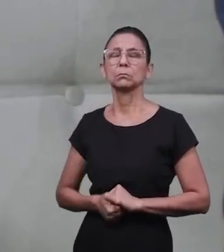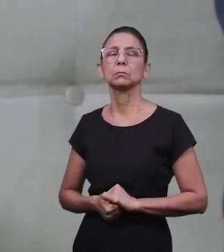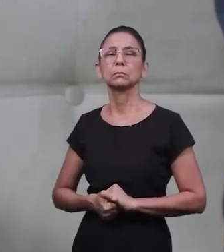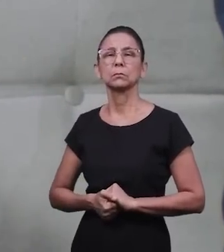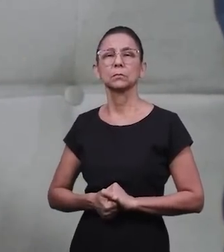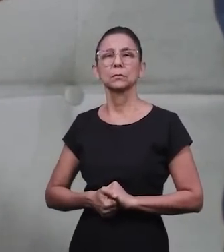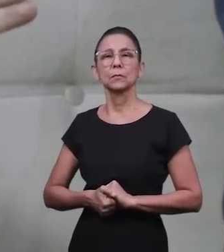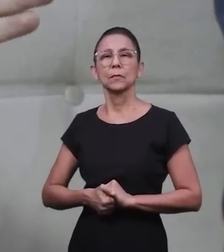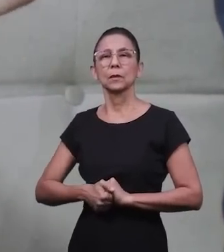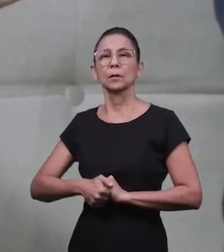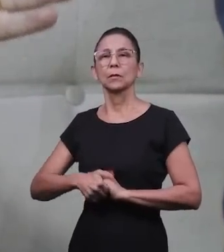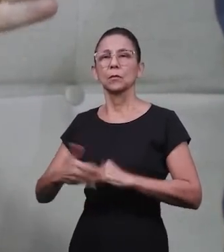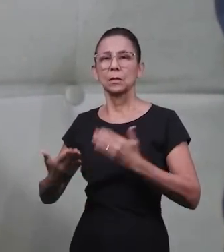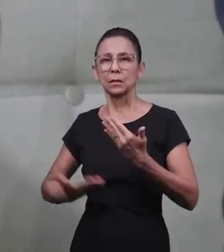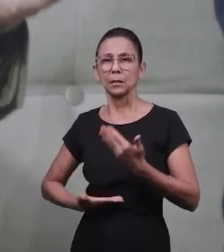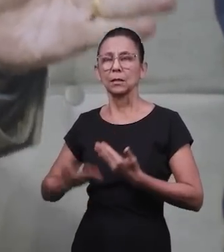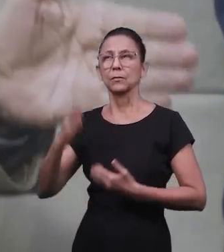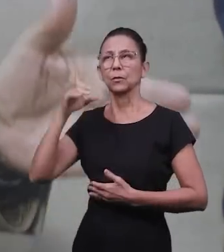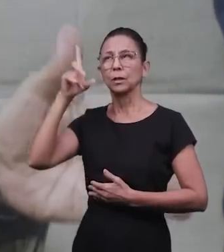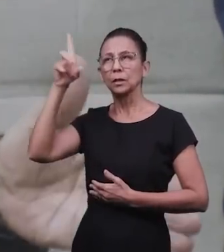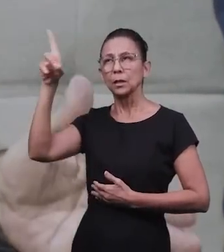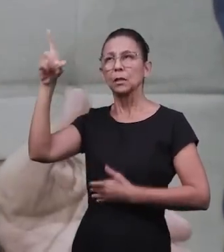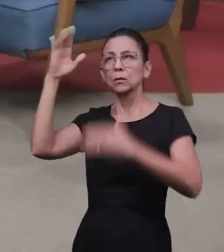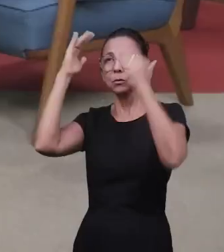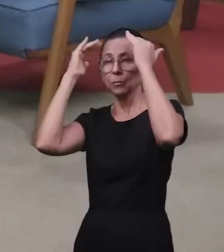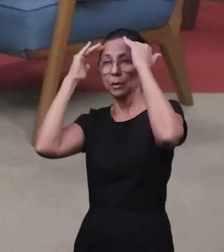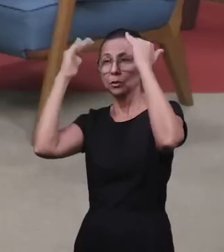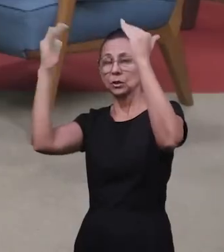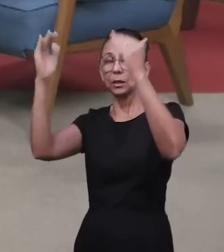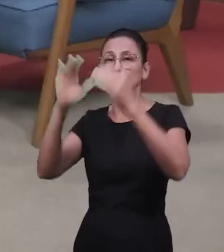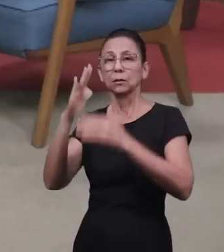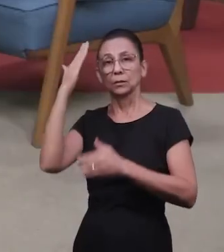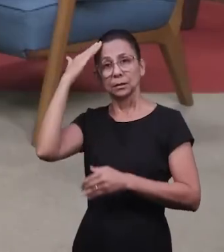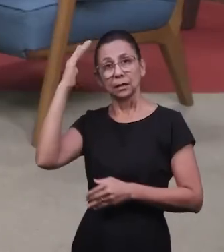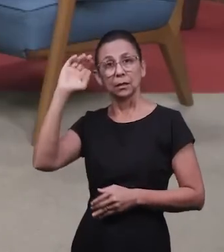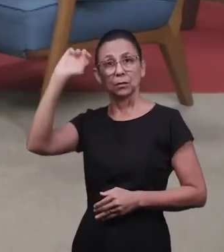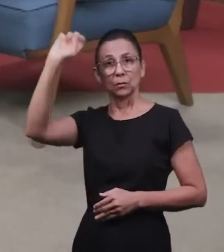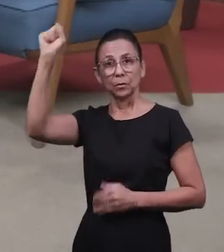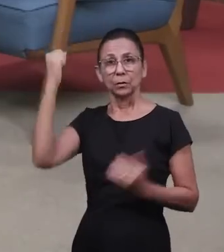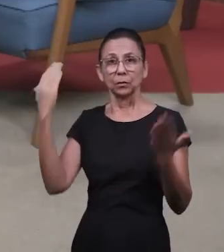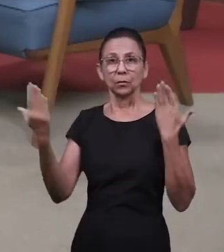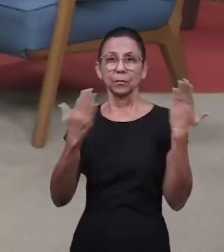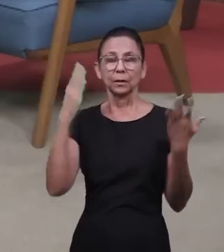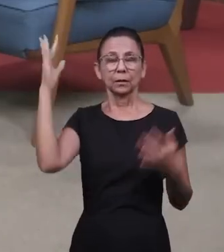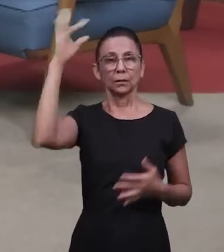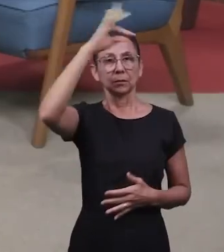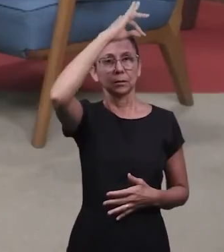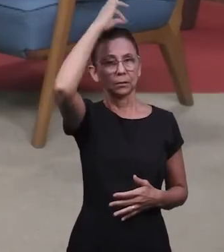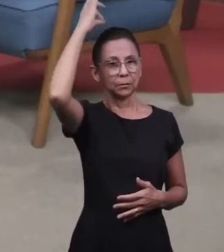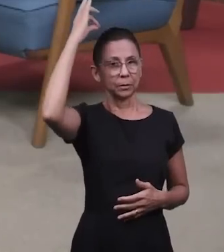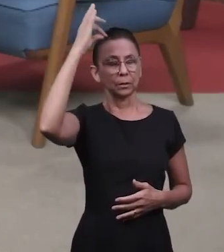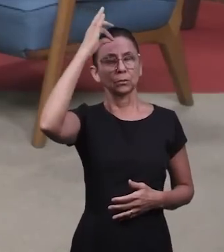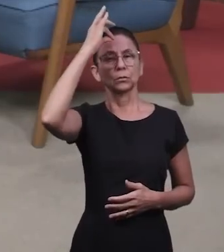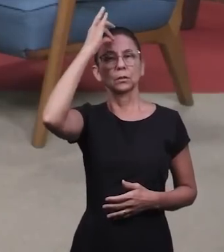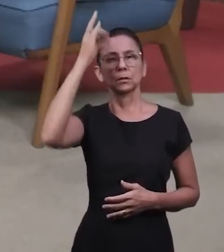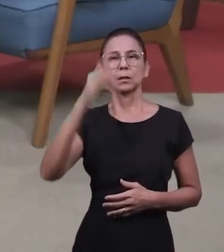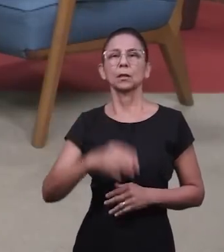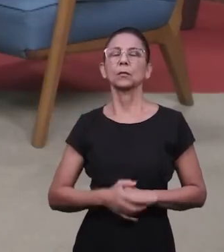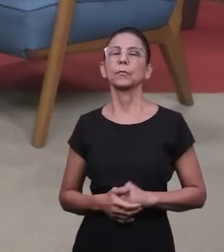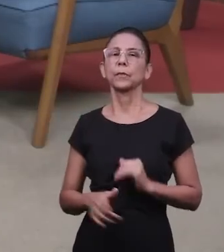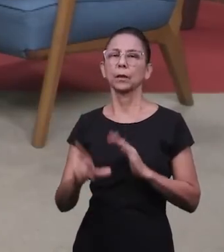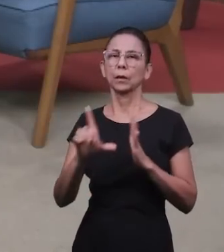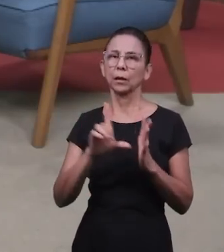dele, ele é tipo do Espírito Santo. Amém. Então, foi já muitas